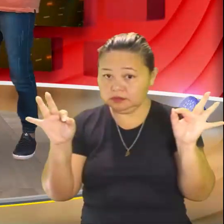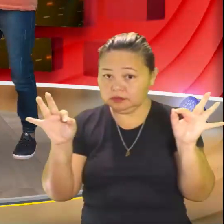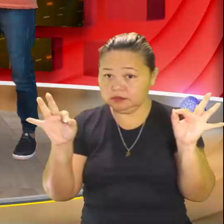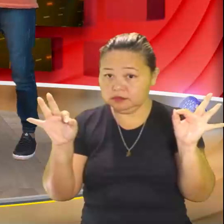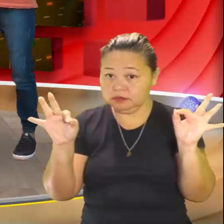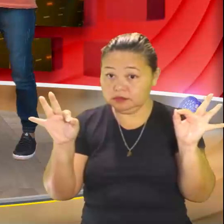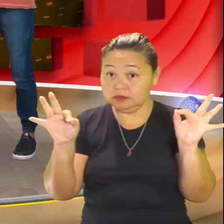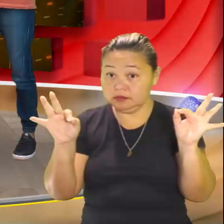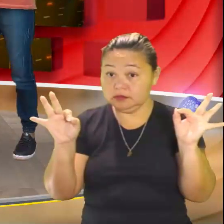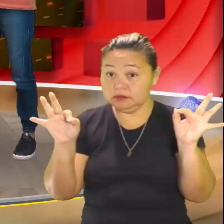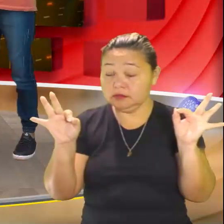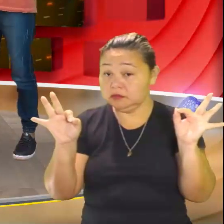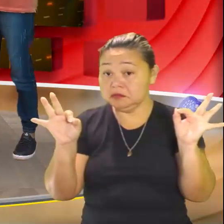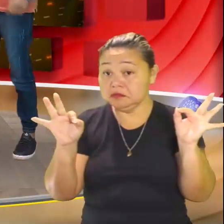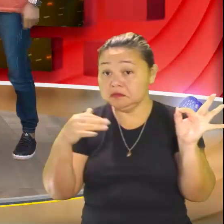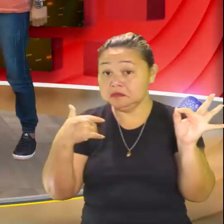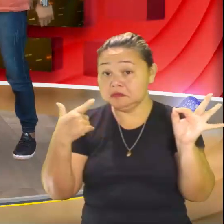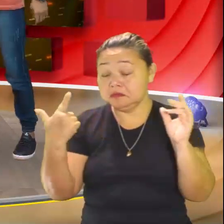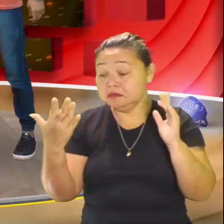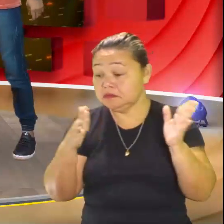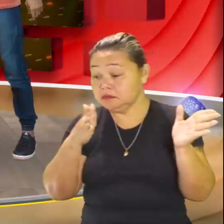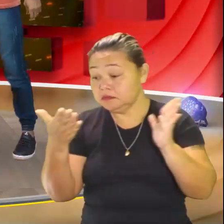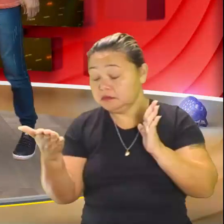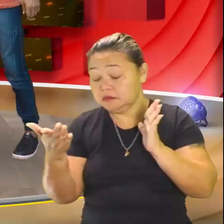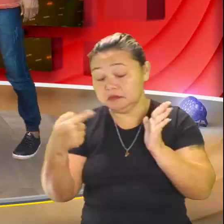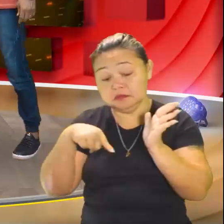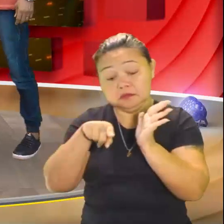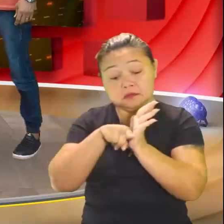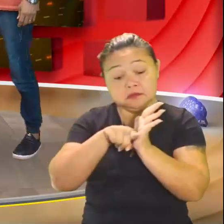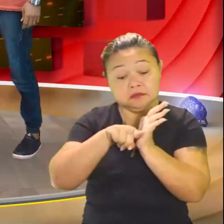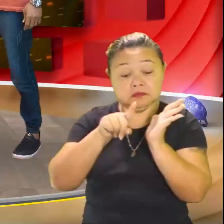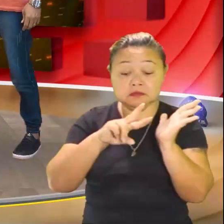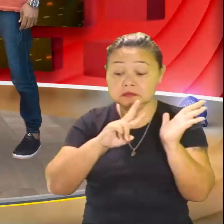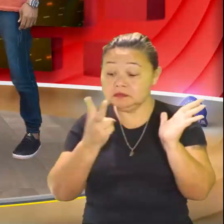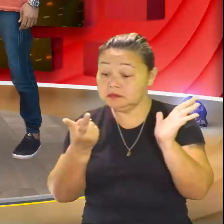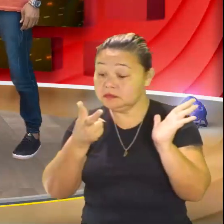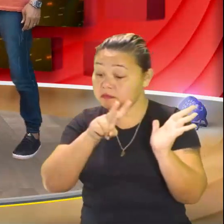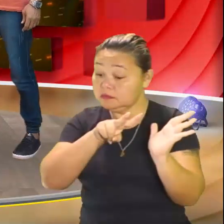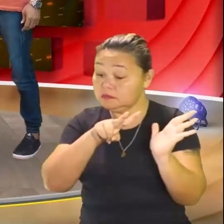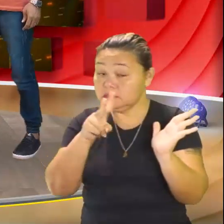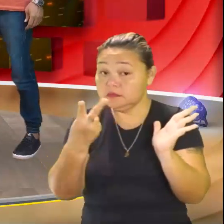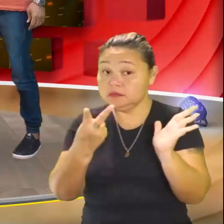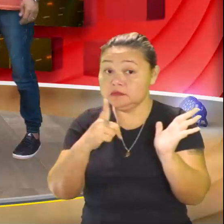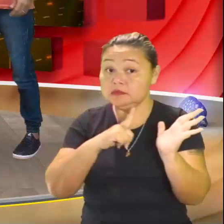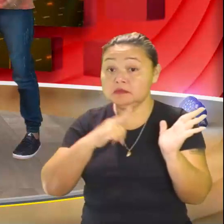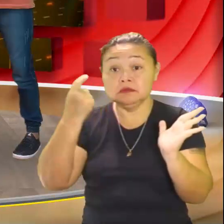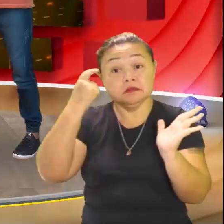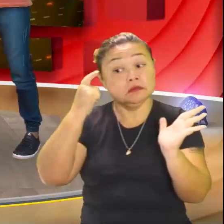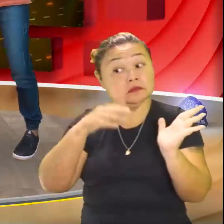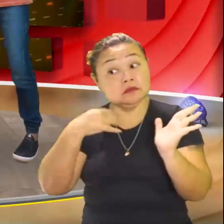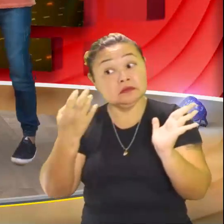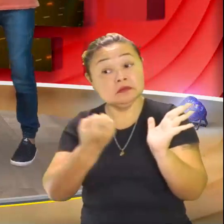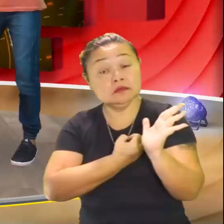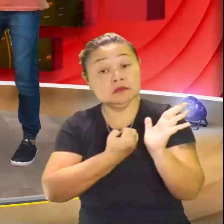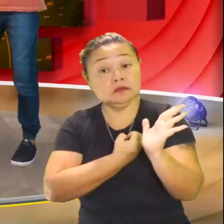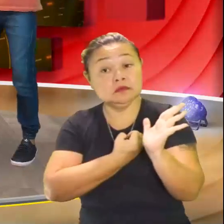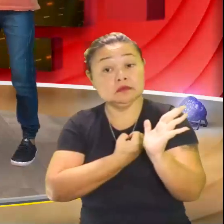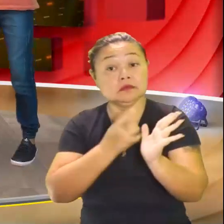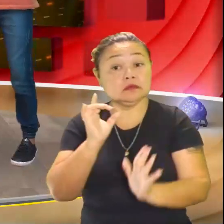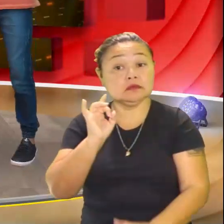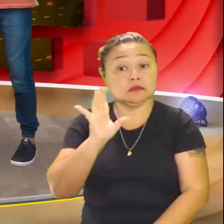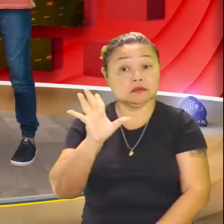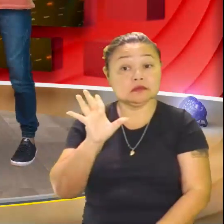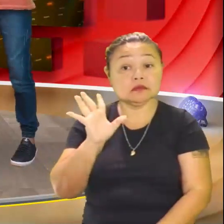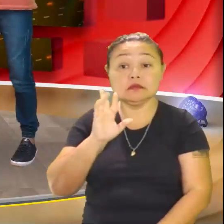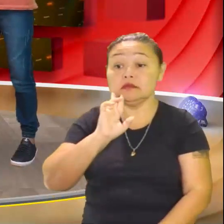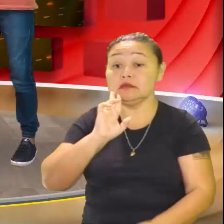numerada, como é o módulo, o valor absoluto, então vai ter um do lado positivo e do lado negativo. E aí só pensar nesses 2 números. Só que